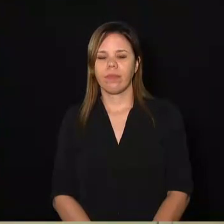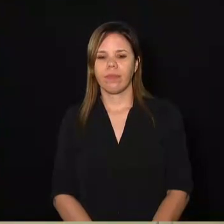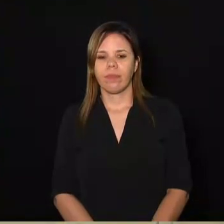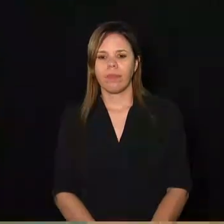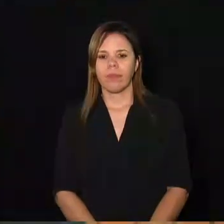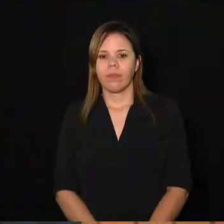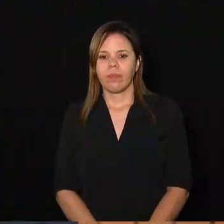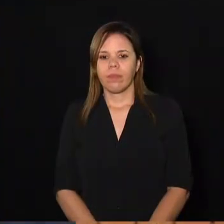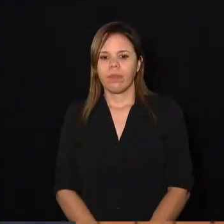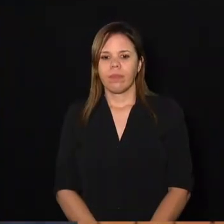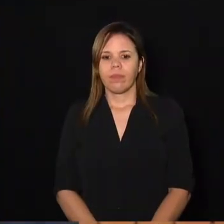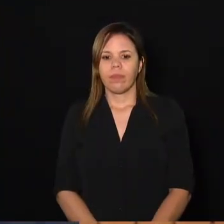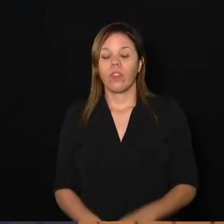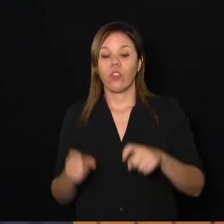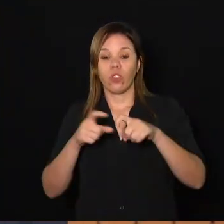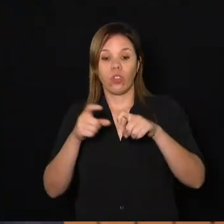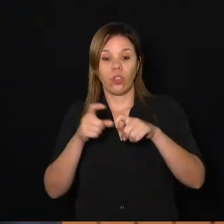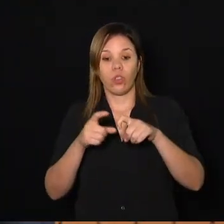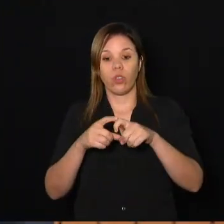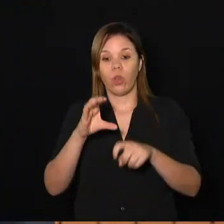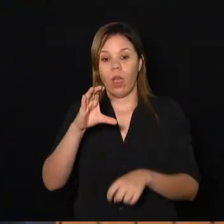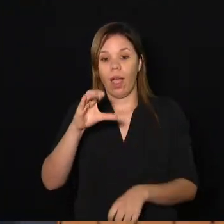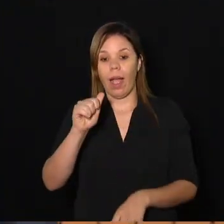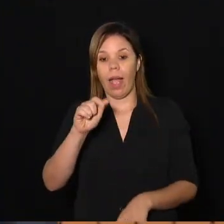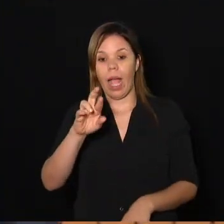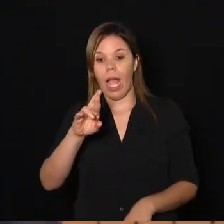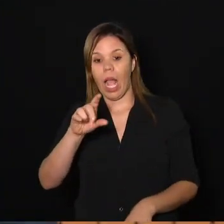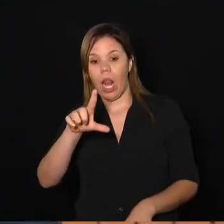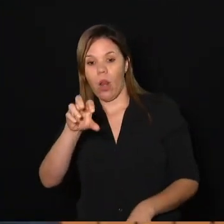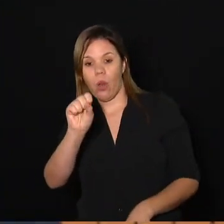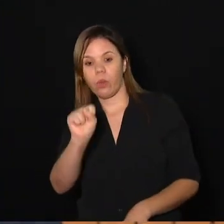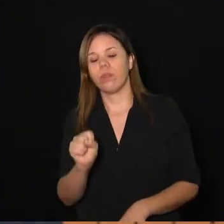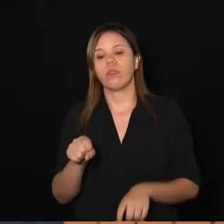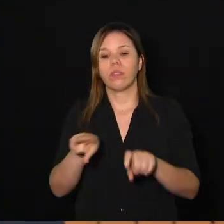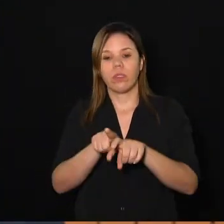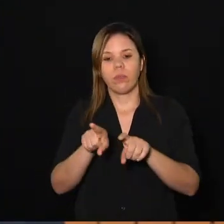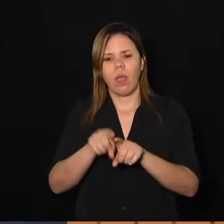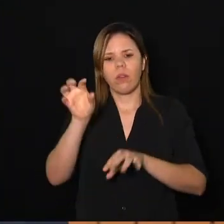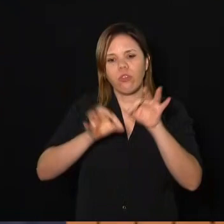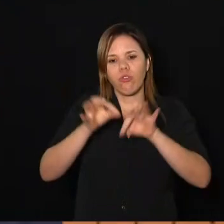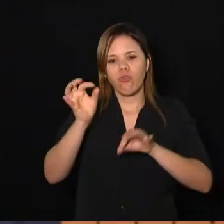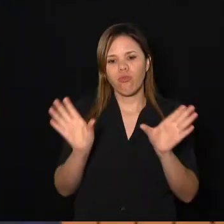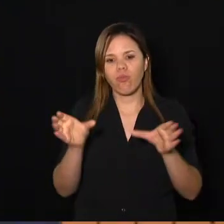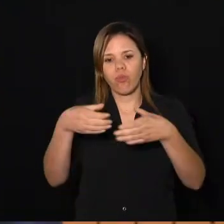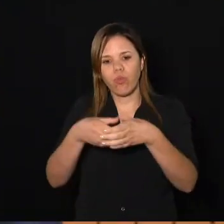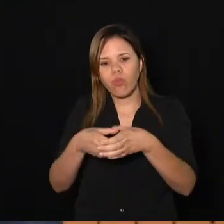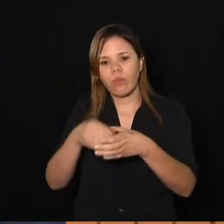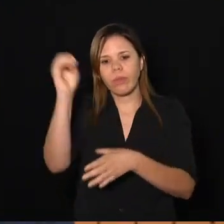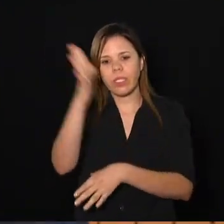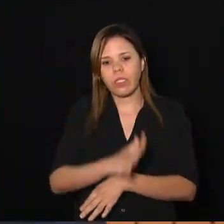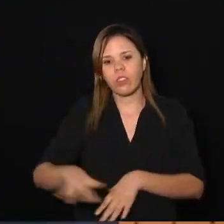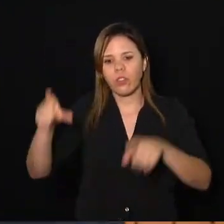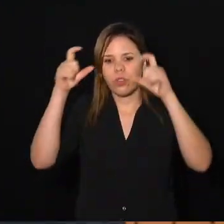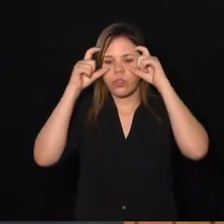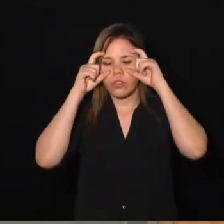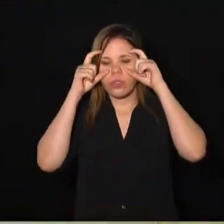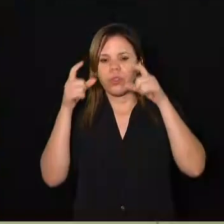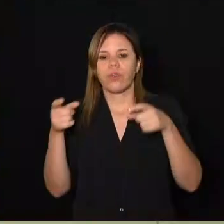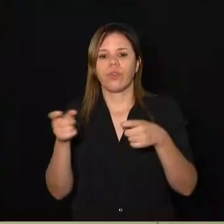doutor Carlos Magno Nunes assessor jurídico do Conselho Brasileiro de Oftomologia por gentileza também